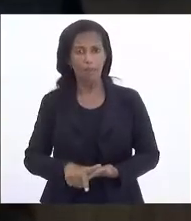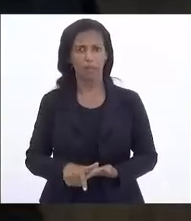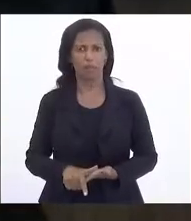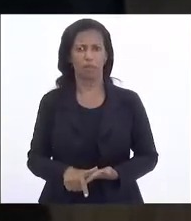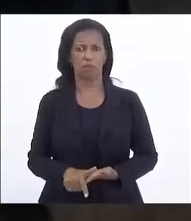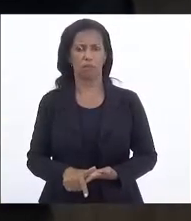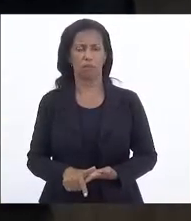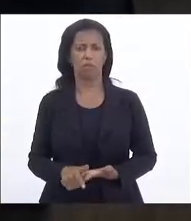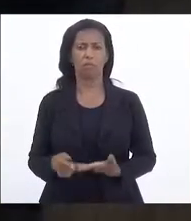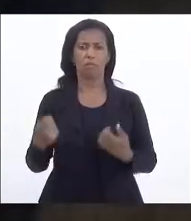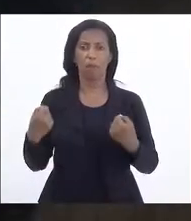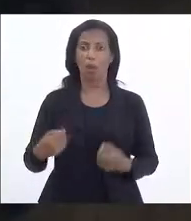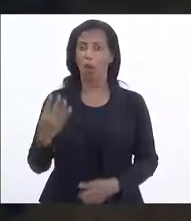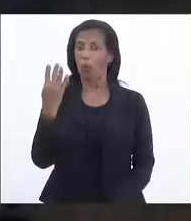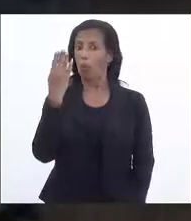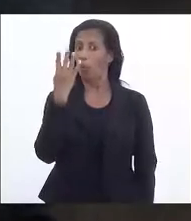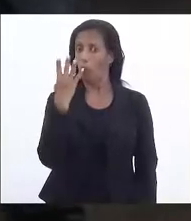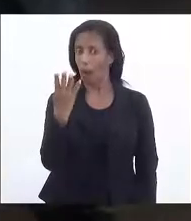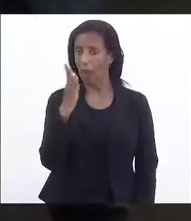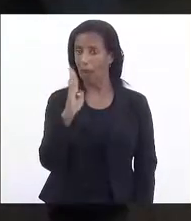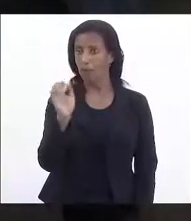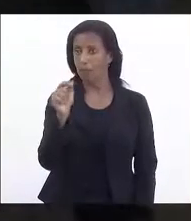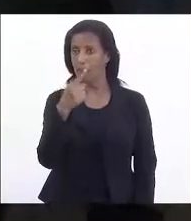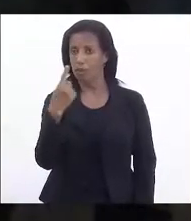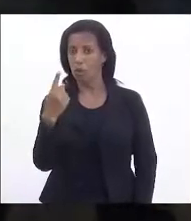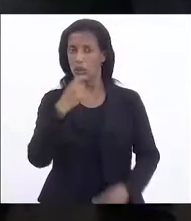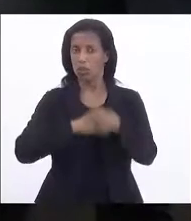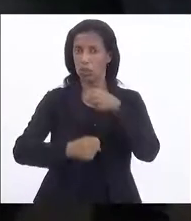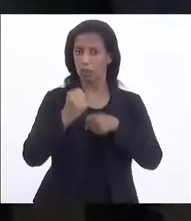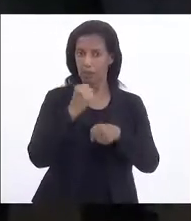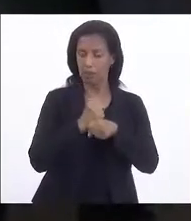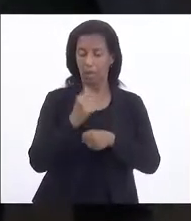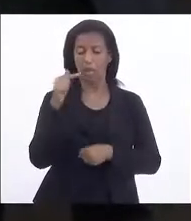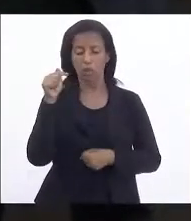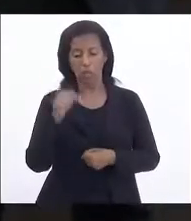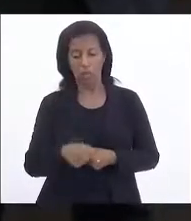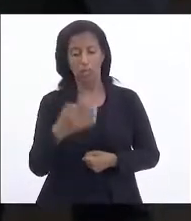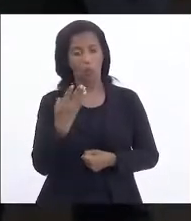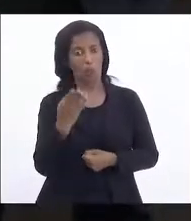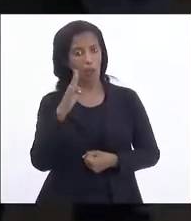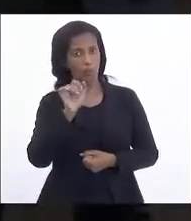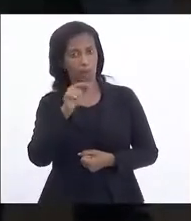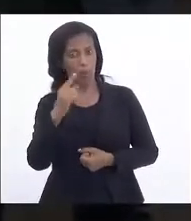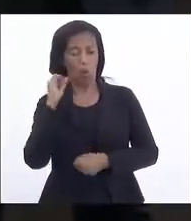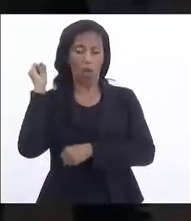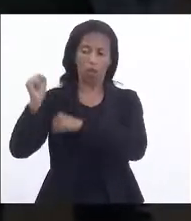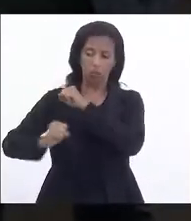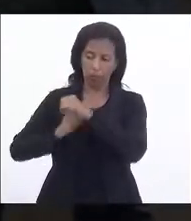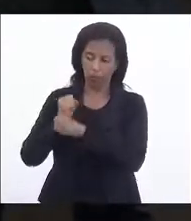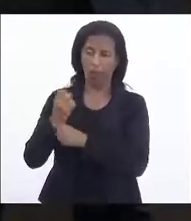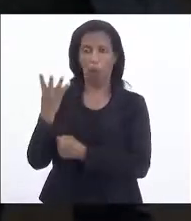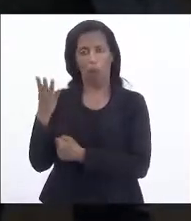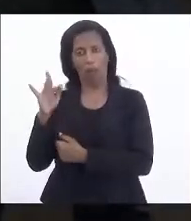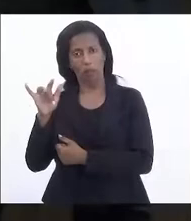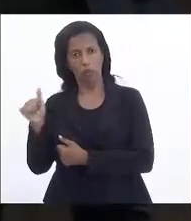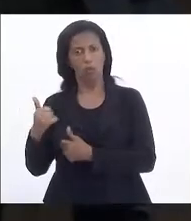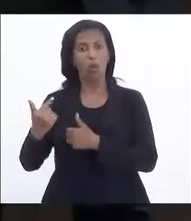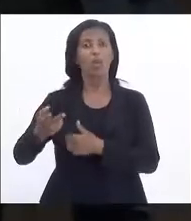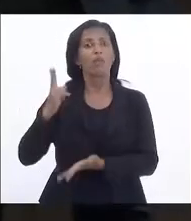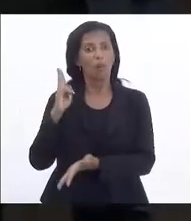cifras 4 bilhões no ano passado 4 bilhões e meio esse ano mais 4 bilhões e meio no ano que vem e vamos seguir até